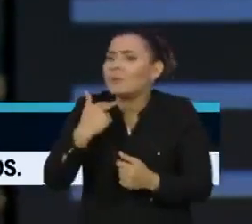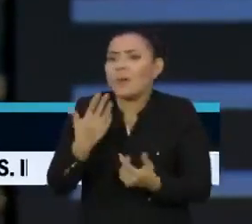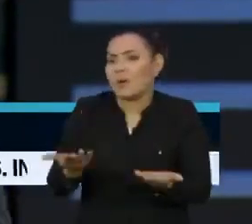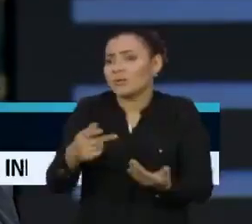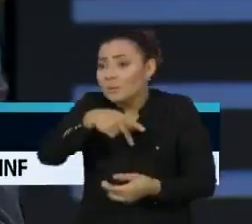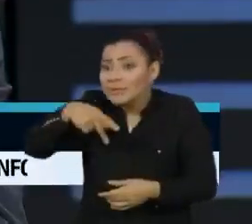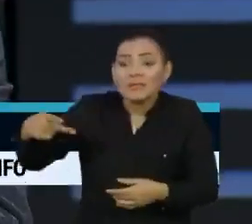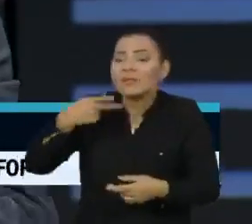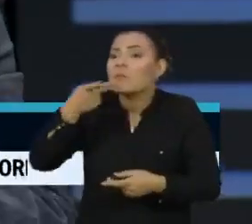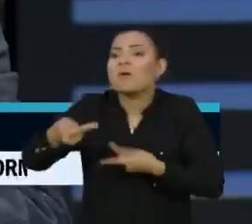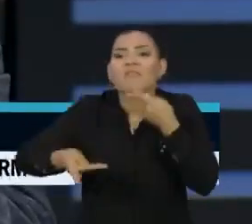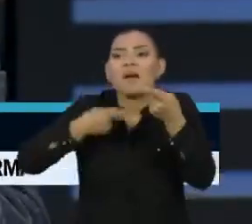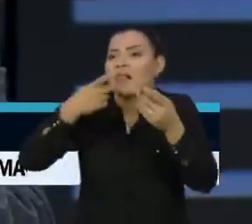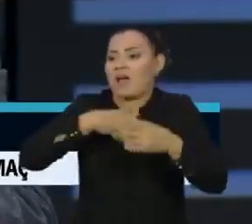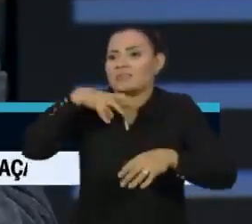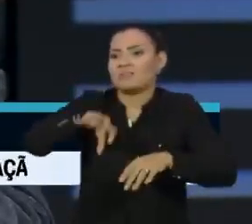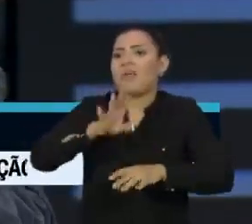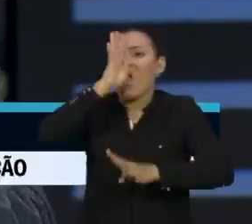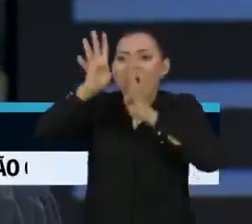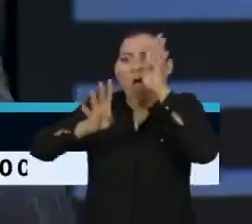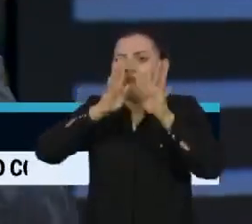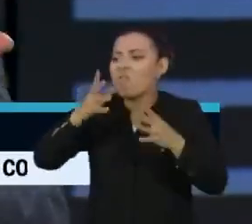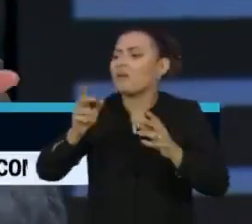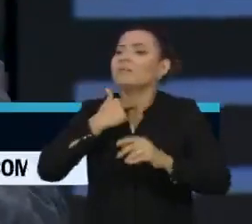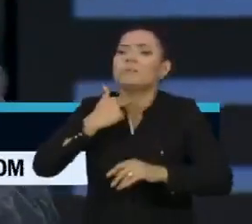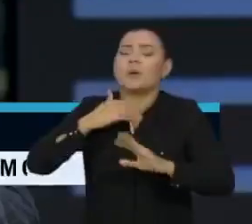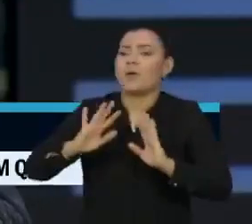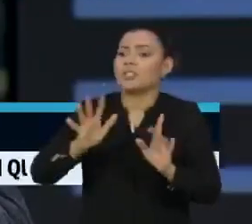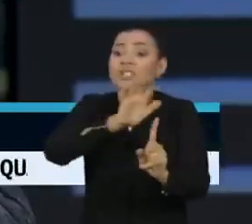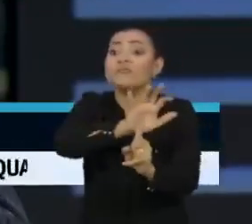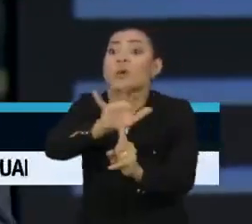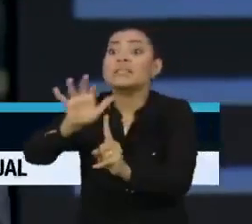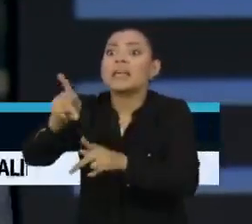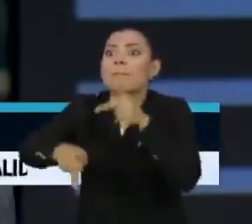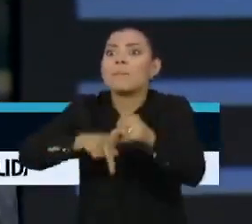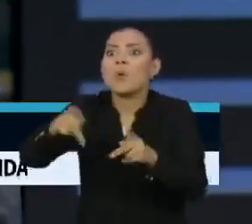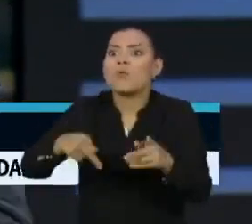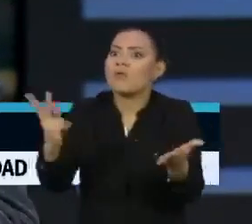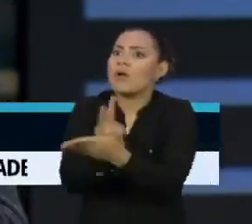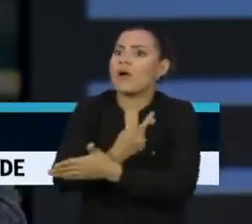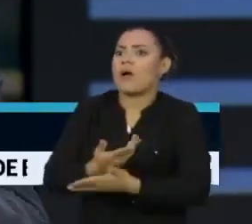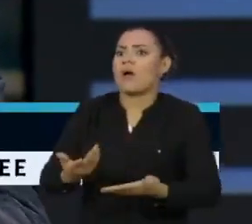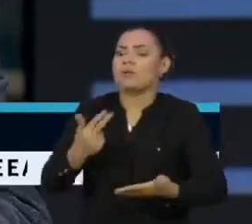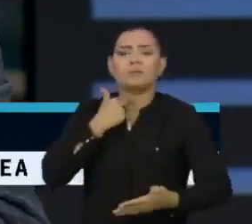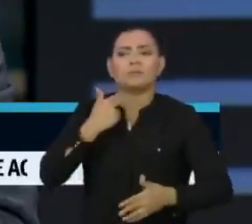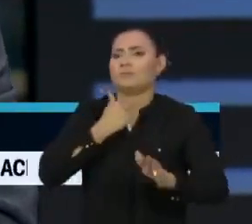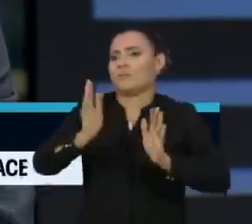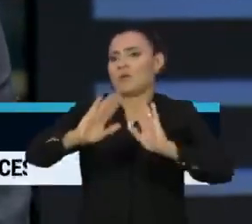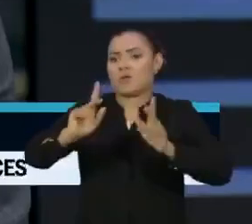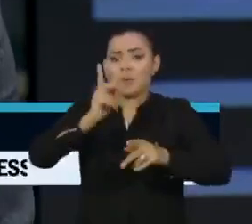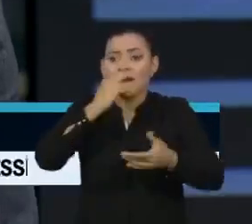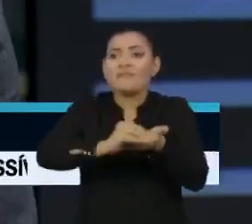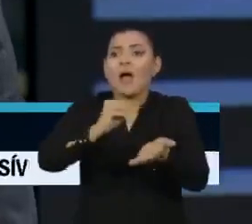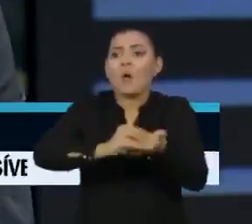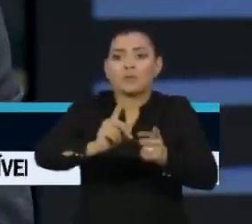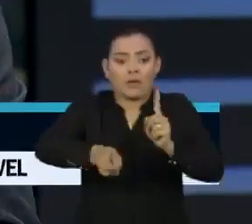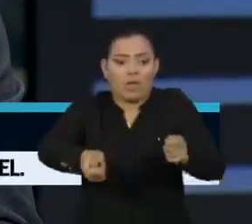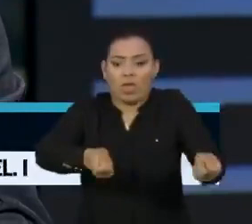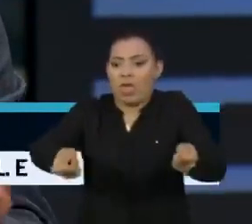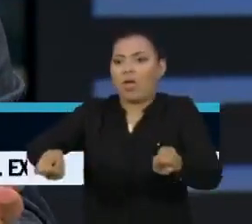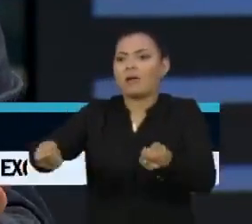deve o Presidente da República não deve induziram a uma desinformação uma descoordenação